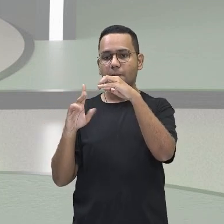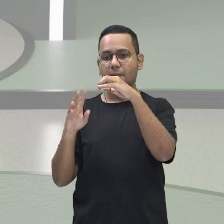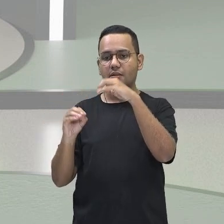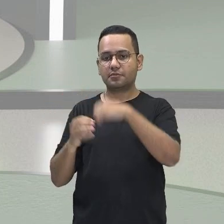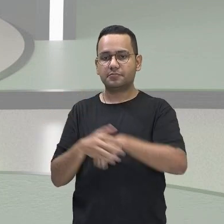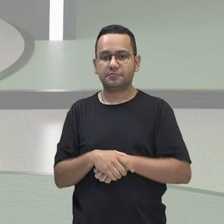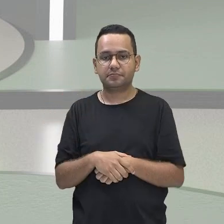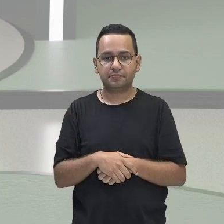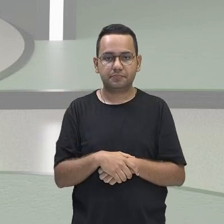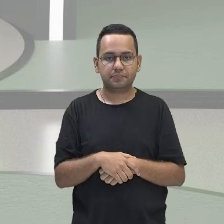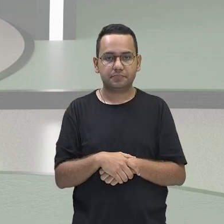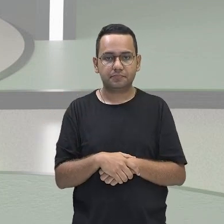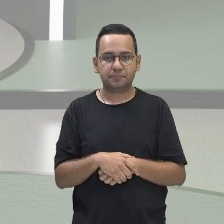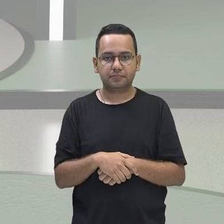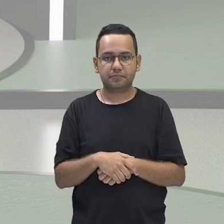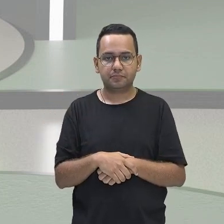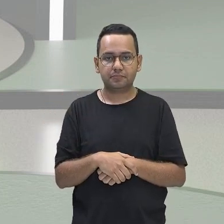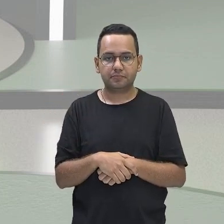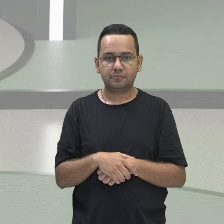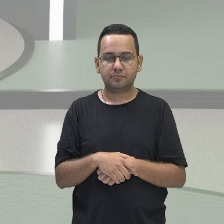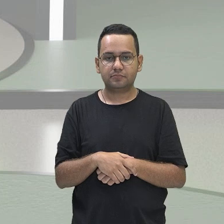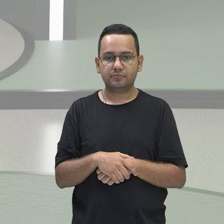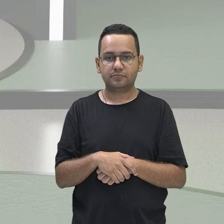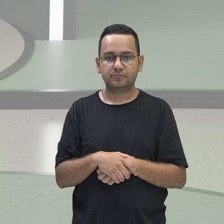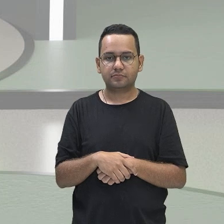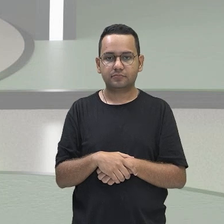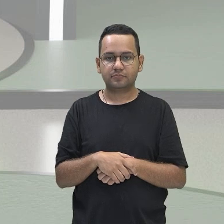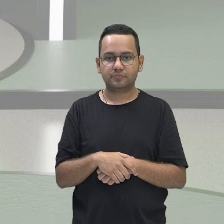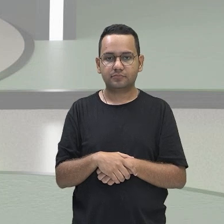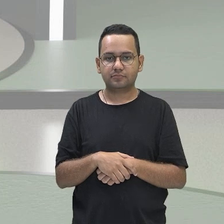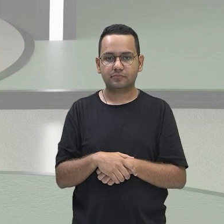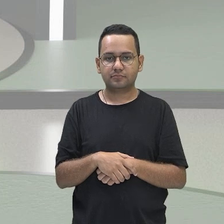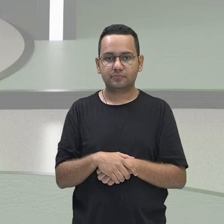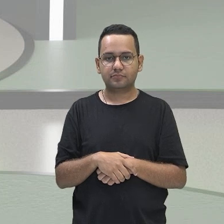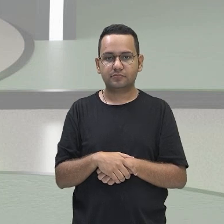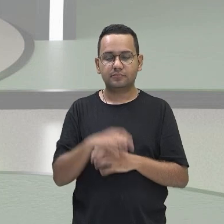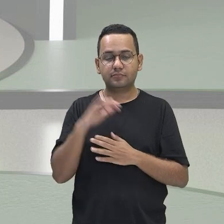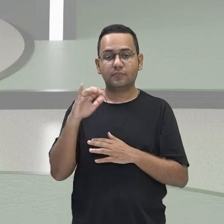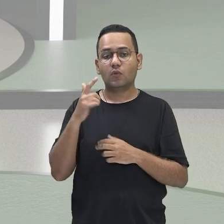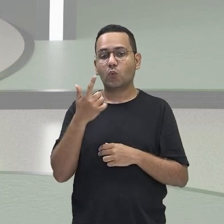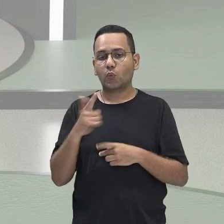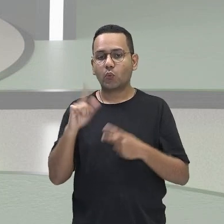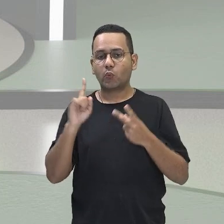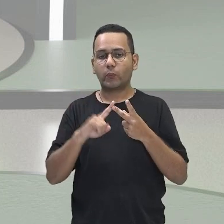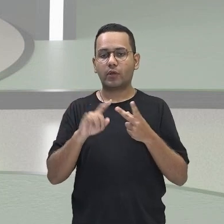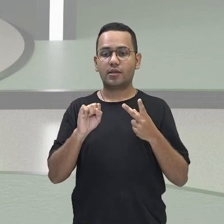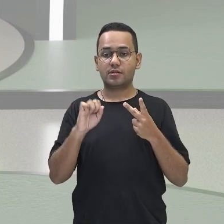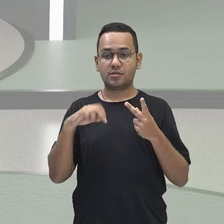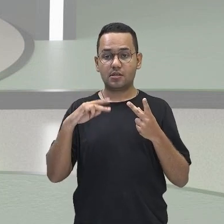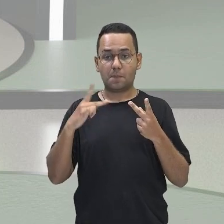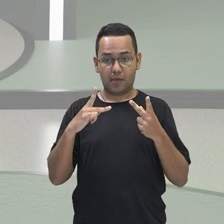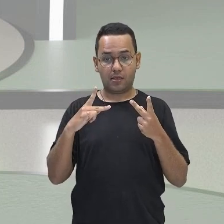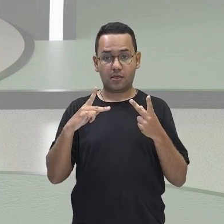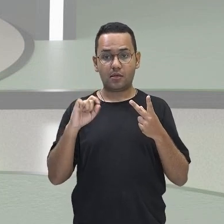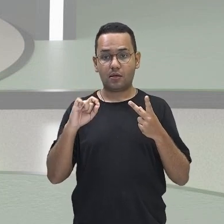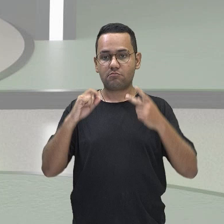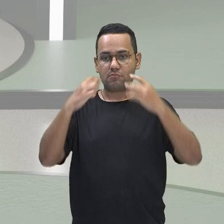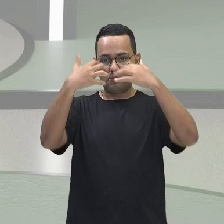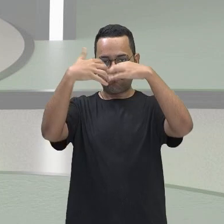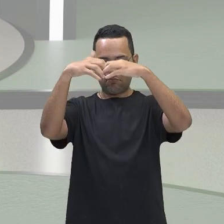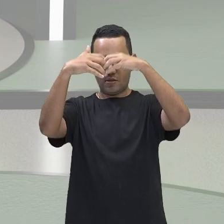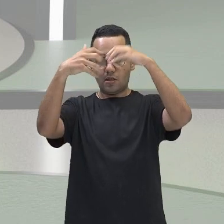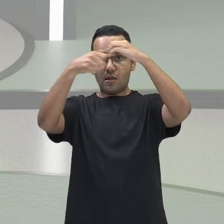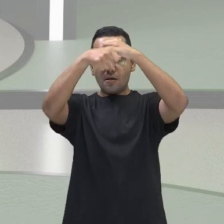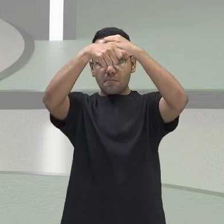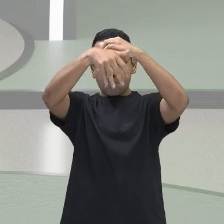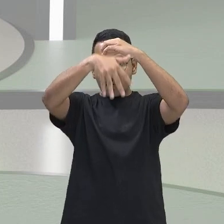Aí tem o nosso sistema nervoso periférico, é aquele que vai se ramificar do nosso